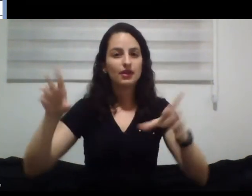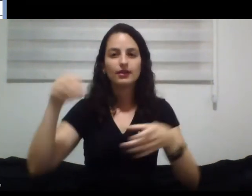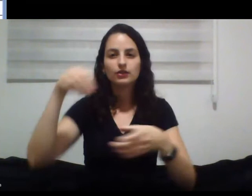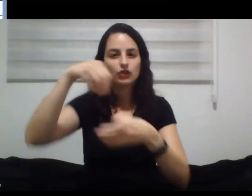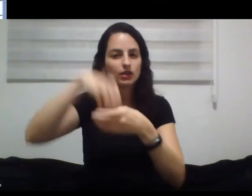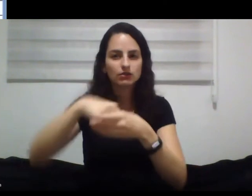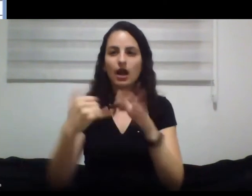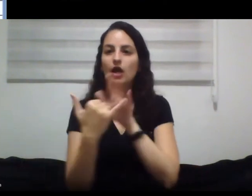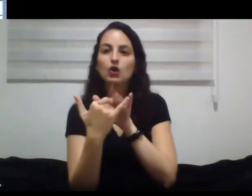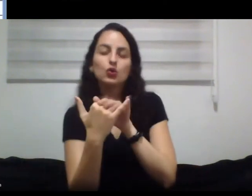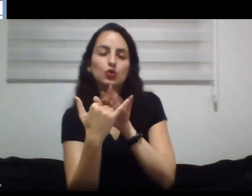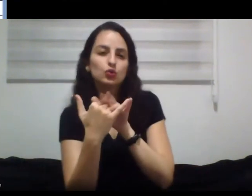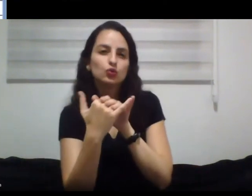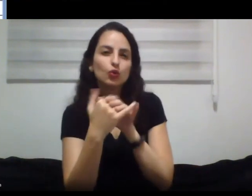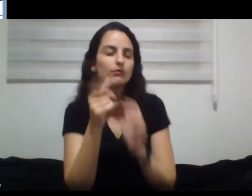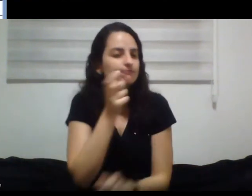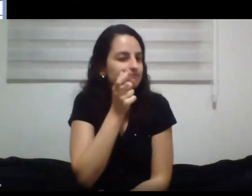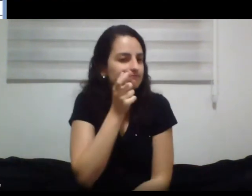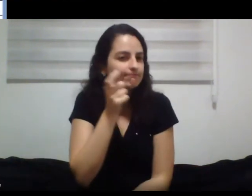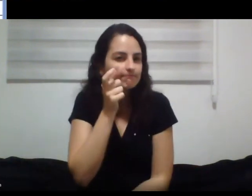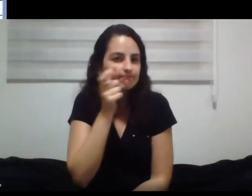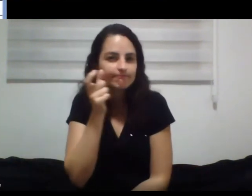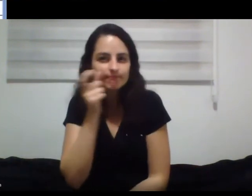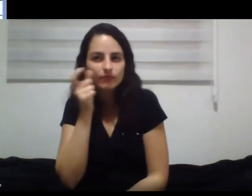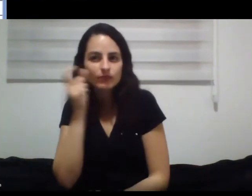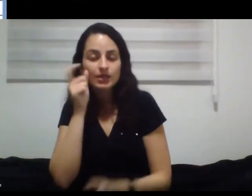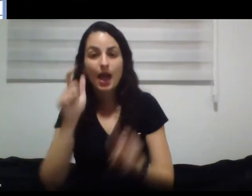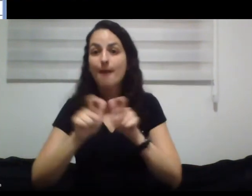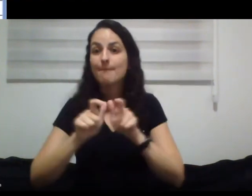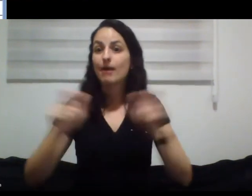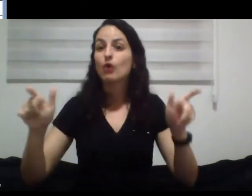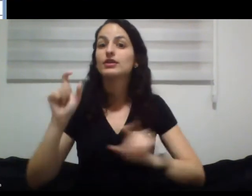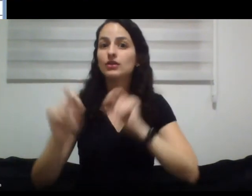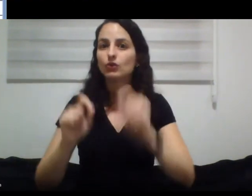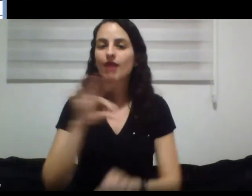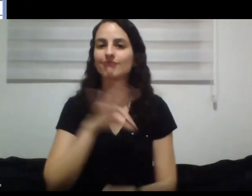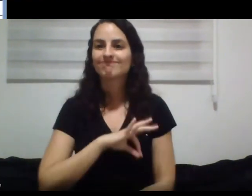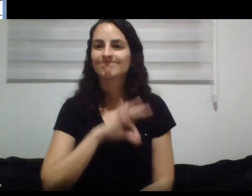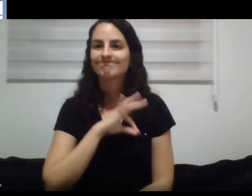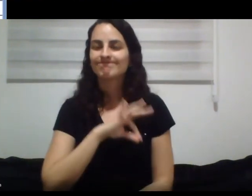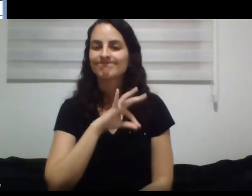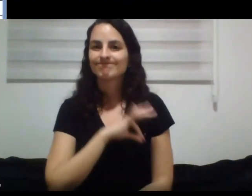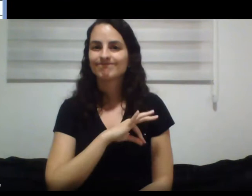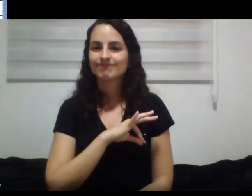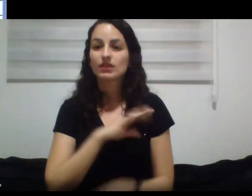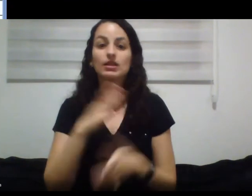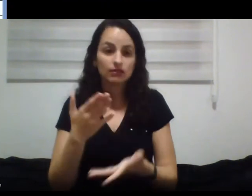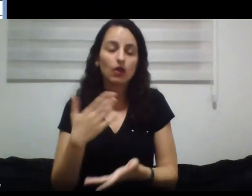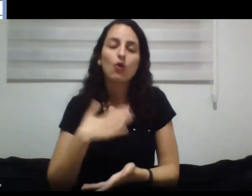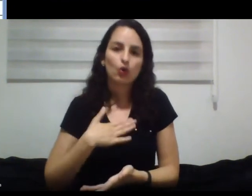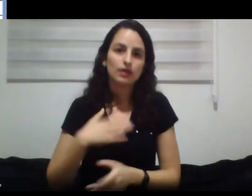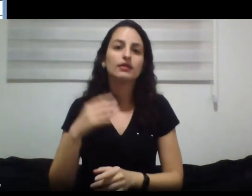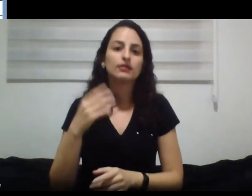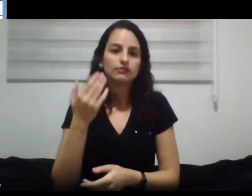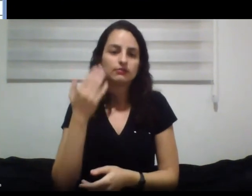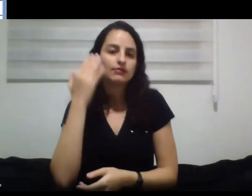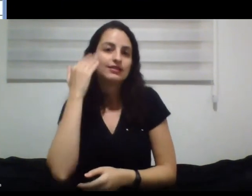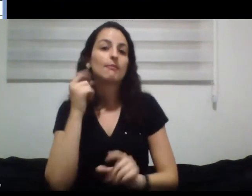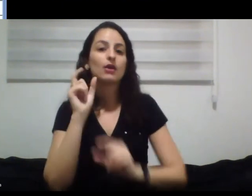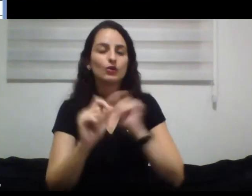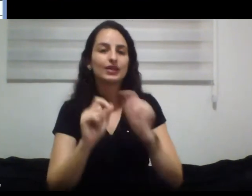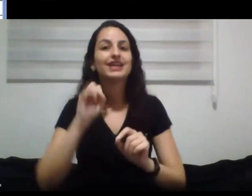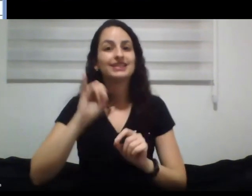Esther, acho que a gente, enquanto DidiPad e DEGs, a gente pode tentar responder um pouquinho a questão